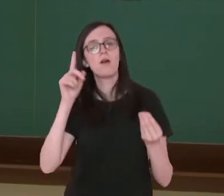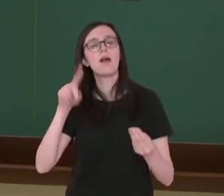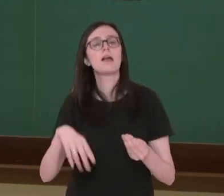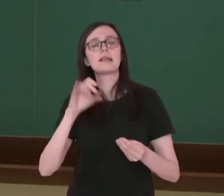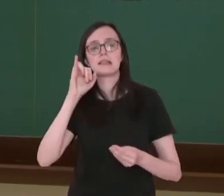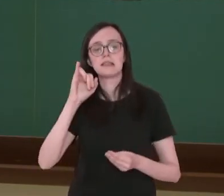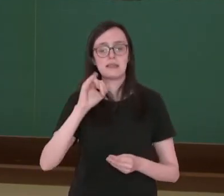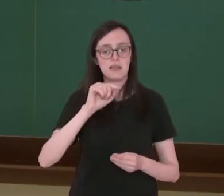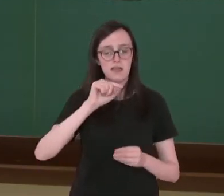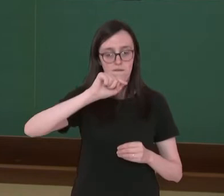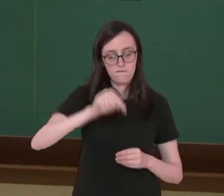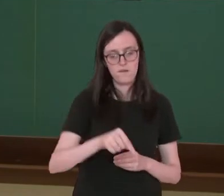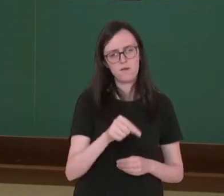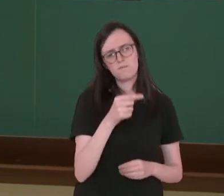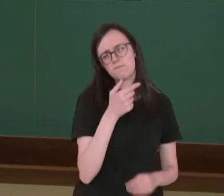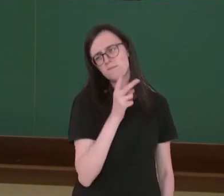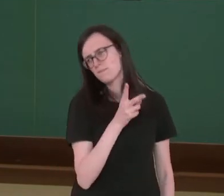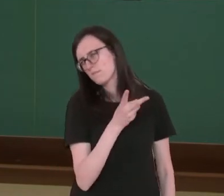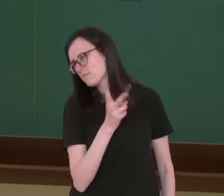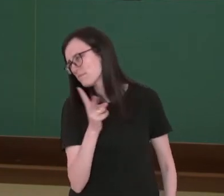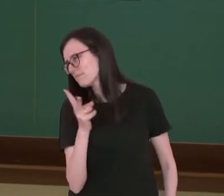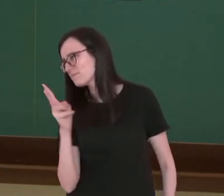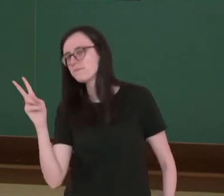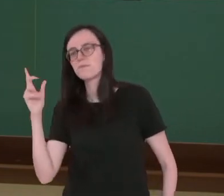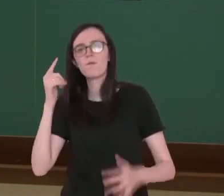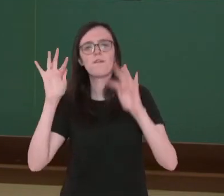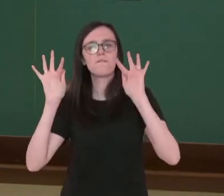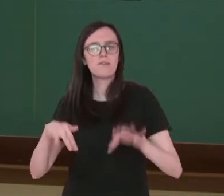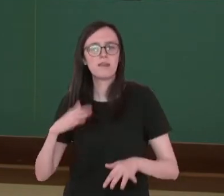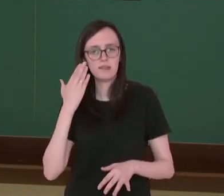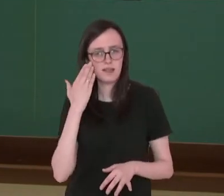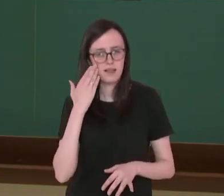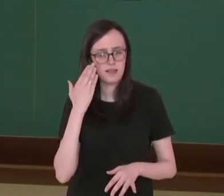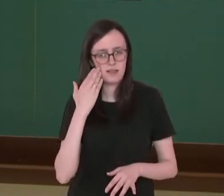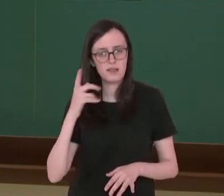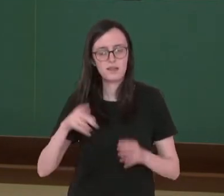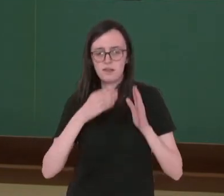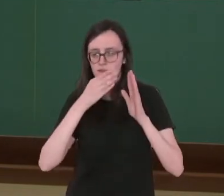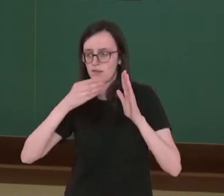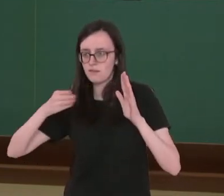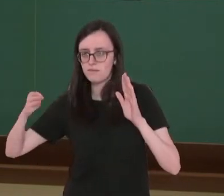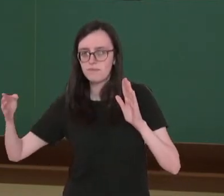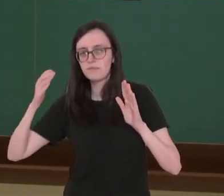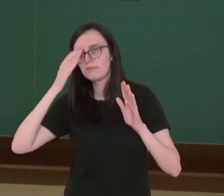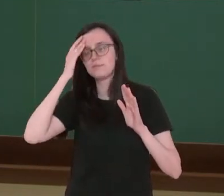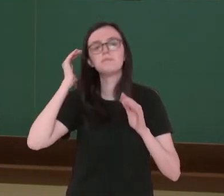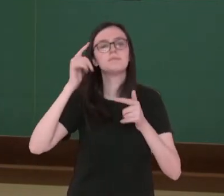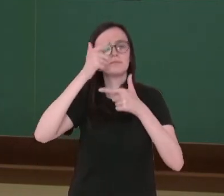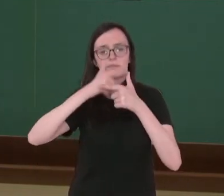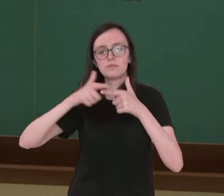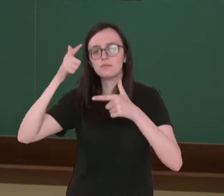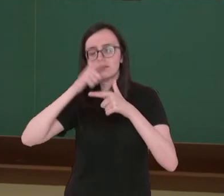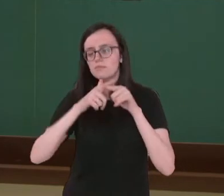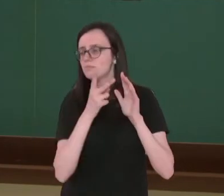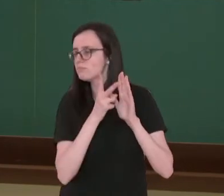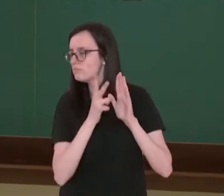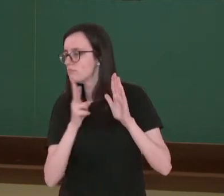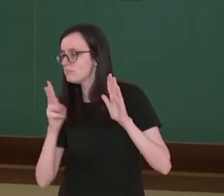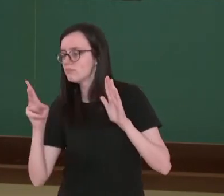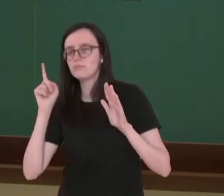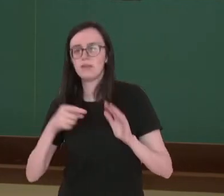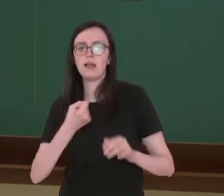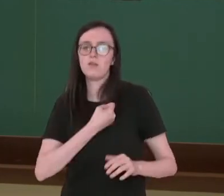uma dízima periódica, ou seja, ele é periódico, é uma dízima periódica e ele também é um